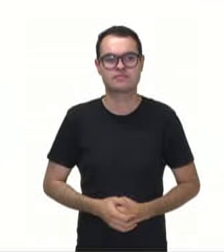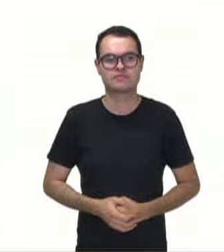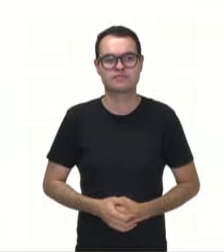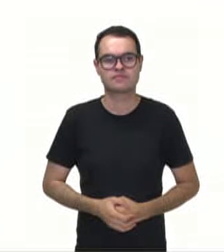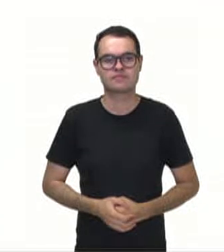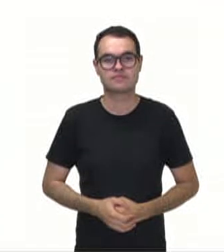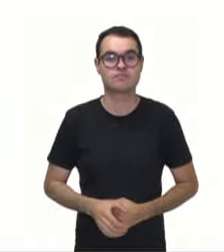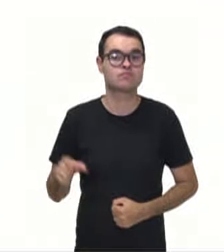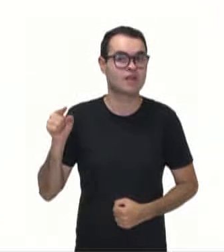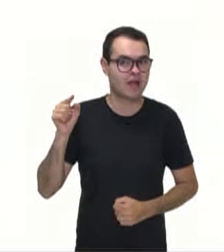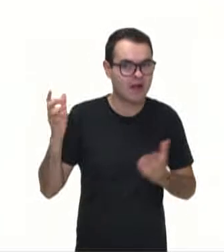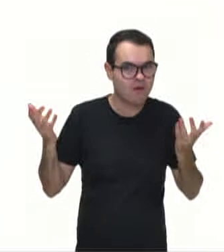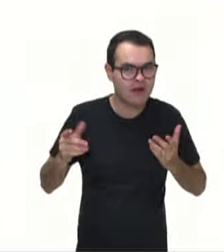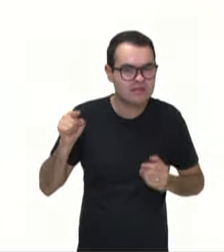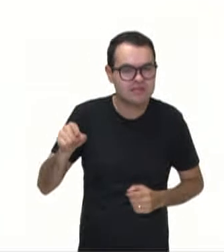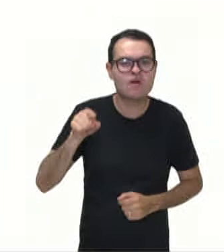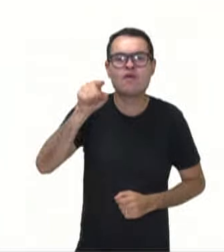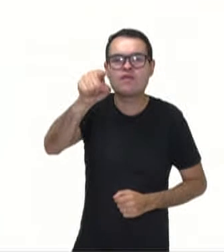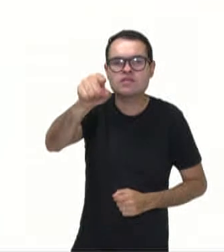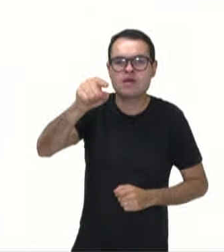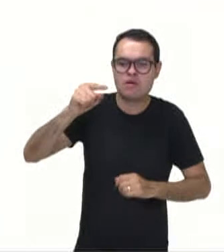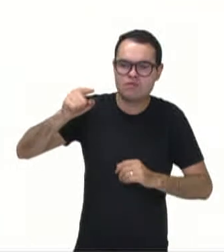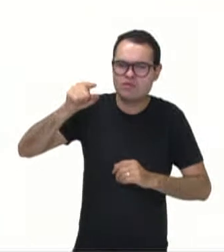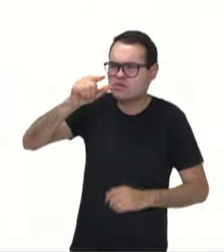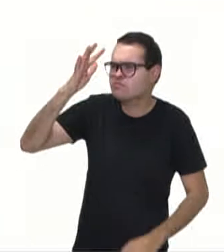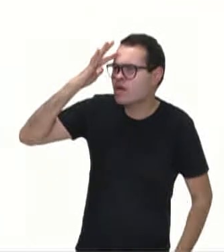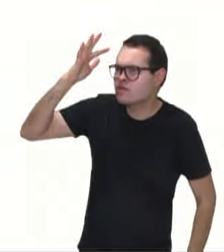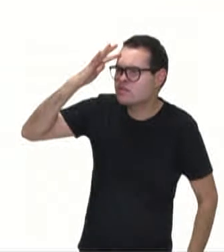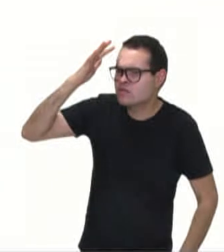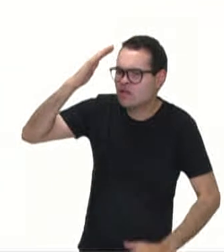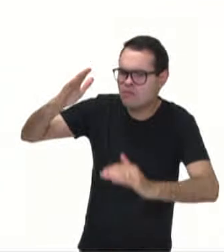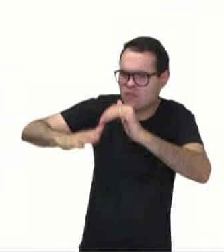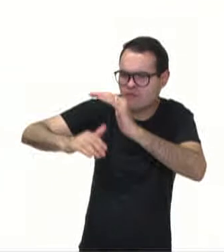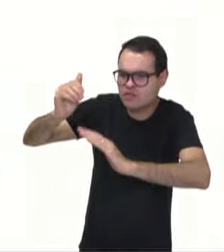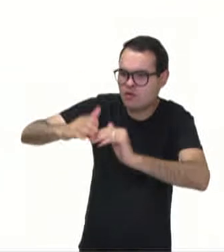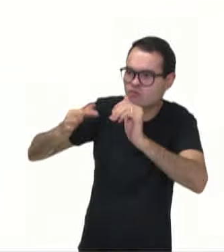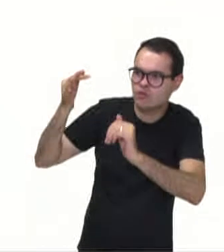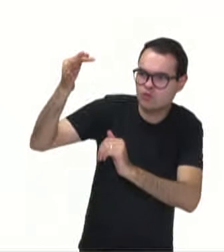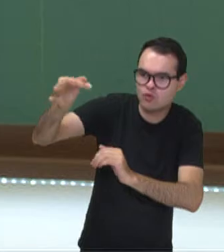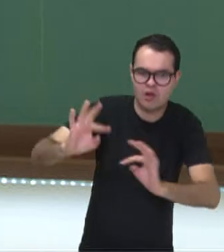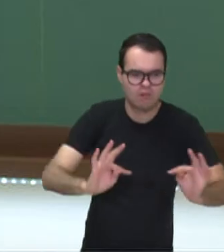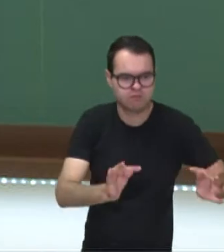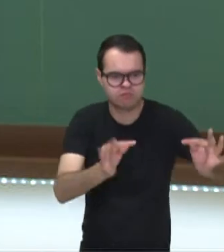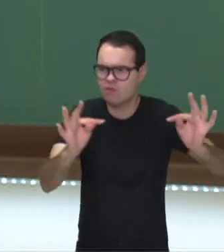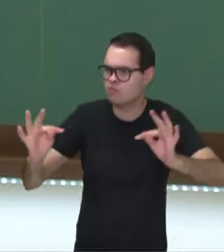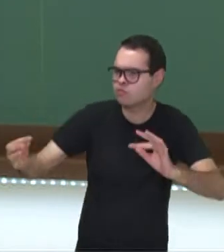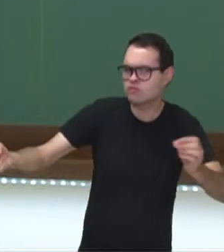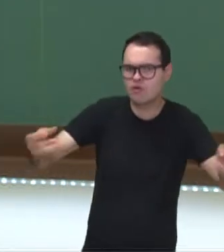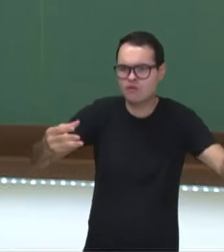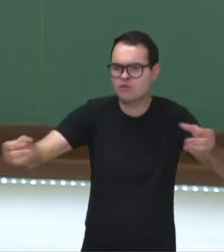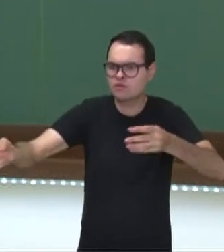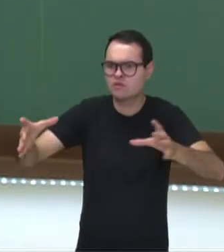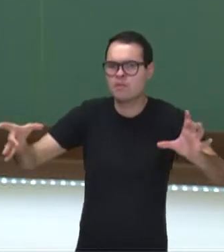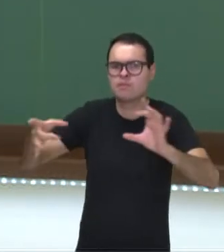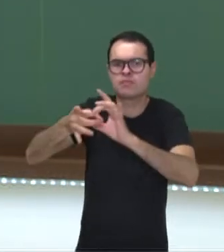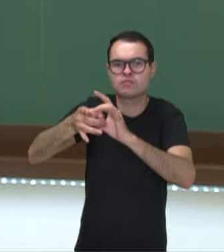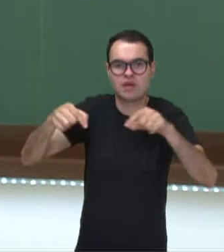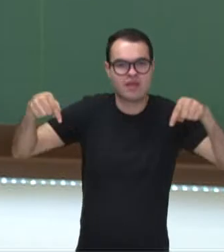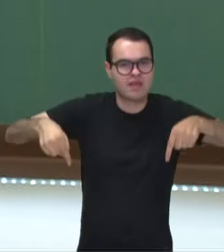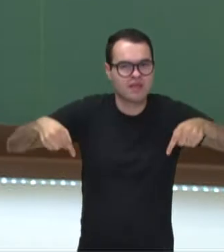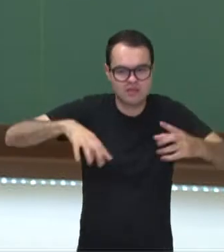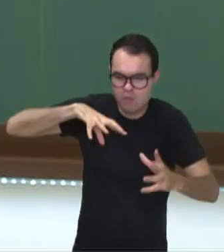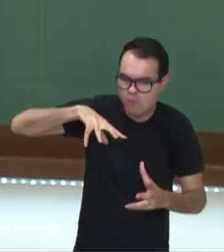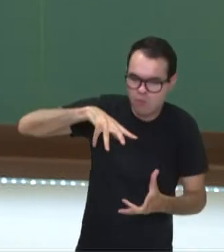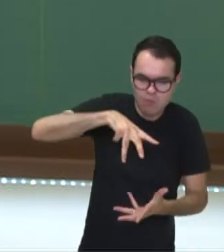Agora sim, que profissão te imaginas com as tecnologias? Agora vocês, nesse mundo digital,